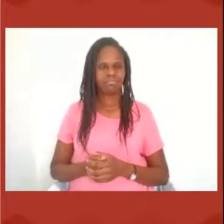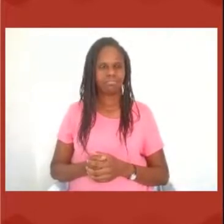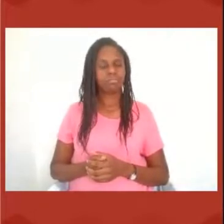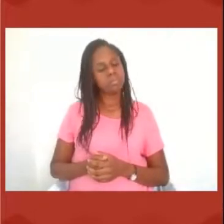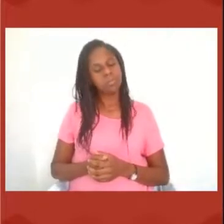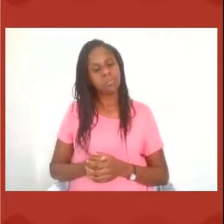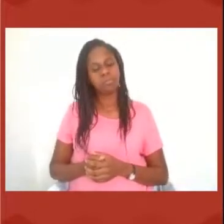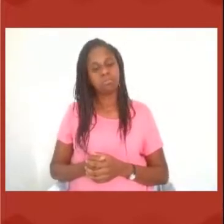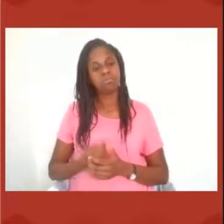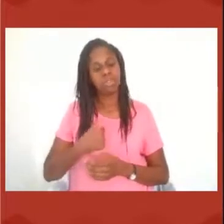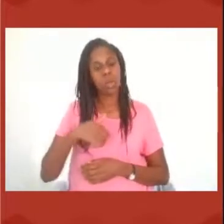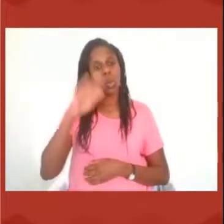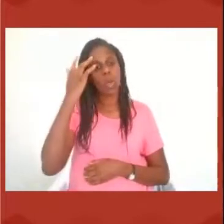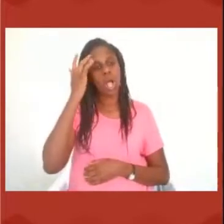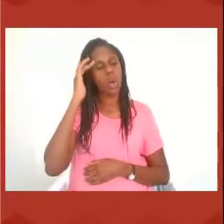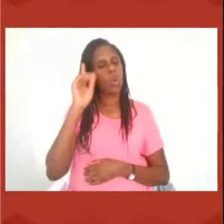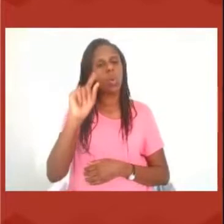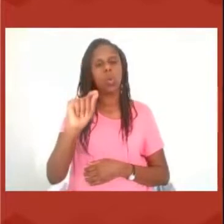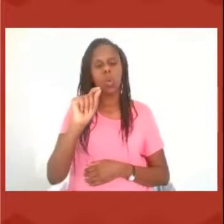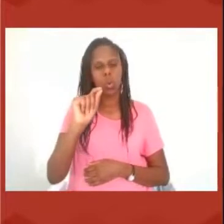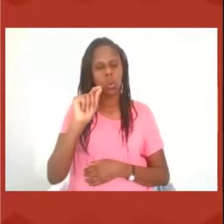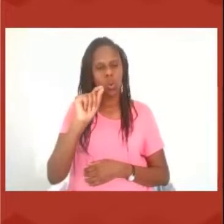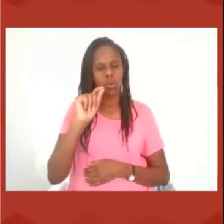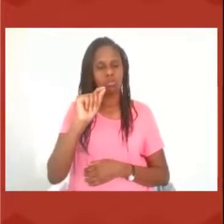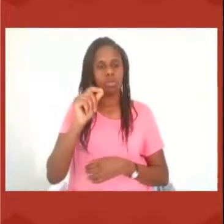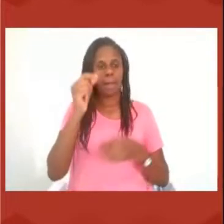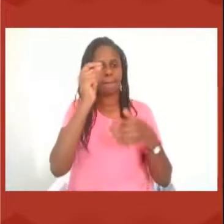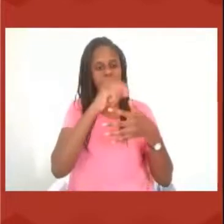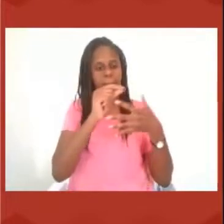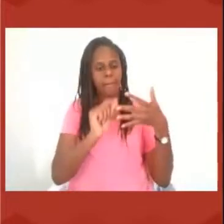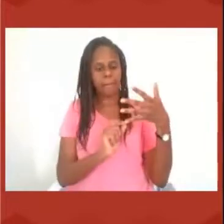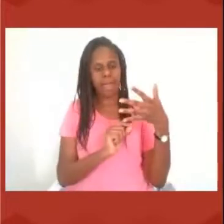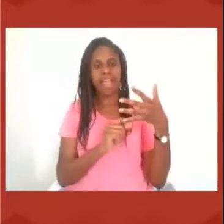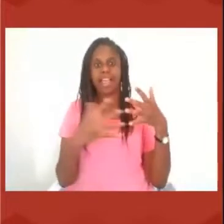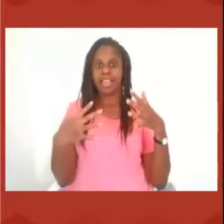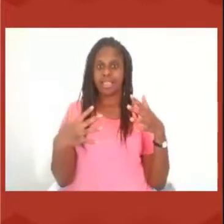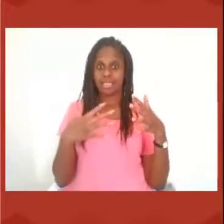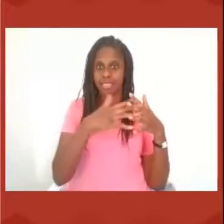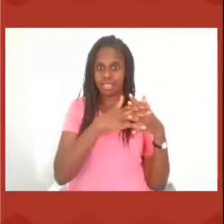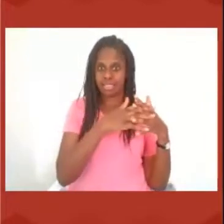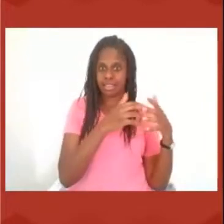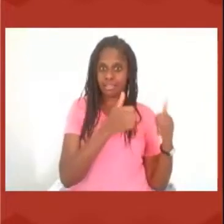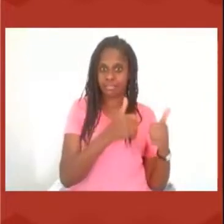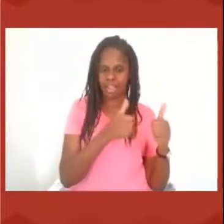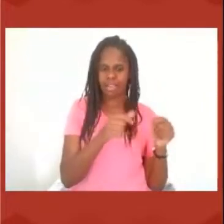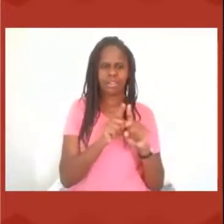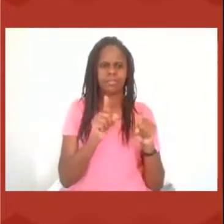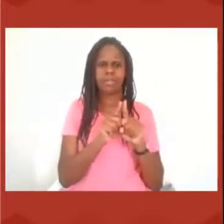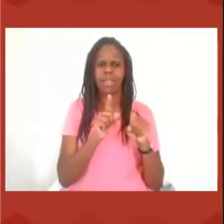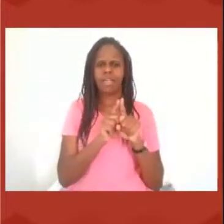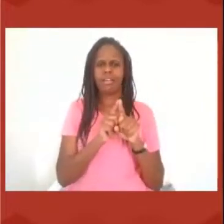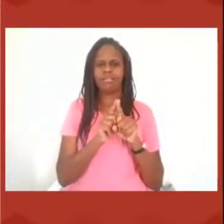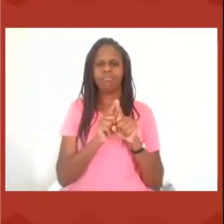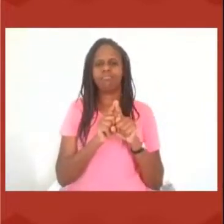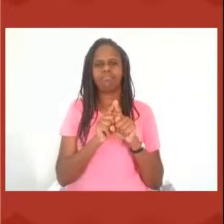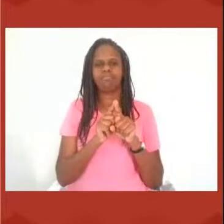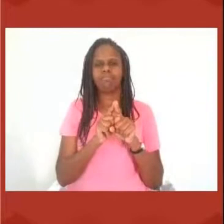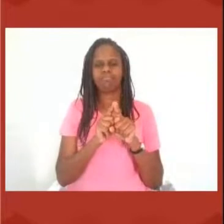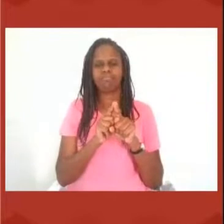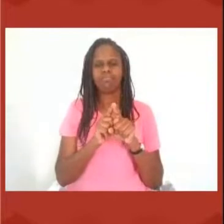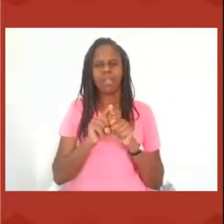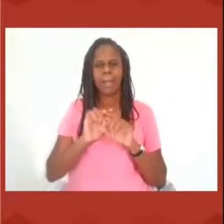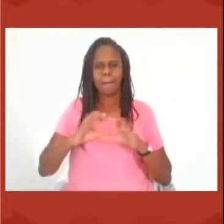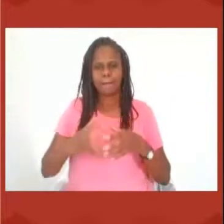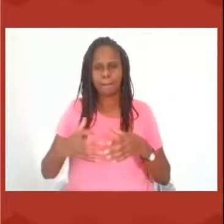Bom, acho que assim, quais os fatores que interferem e quais os diferentes estados da matéria, eu acho que